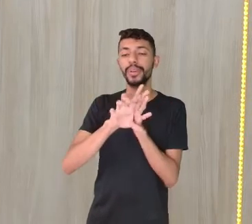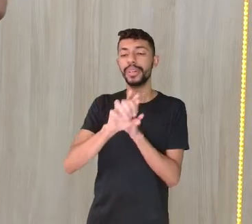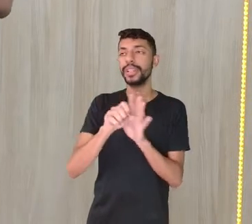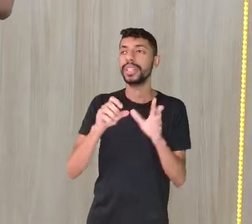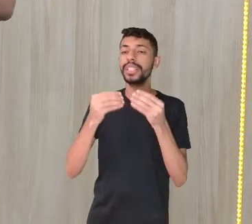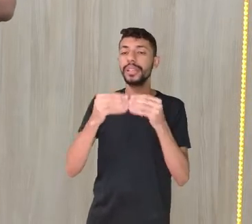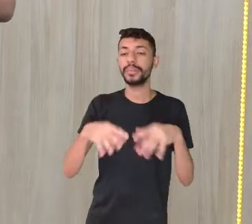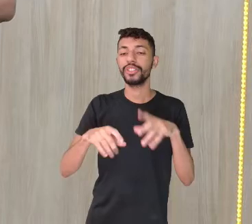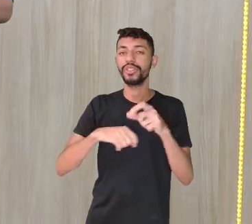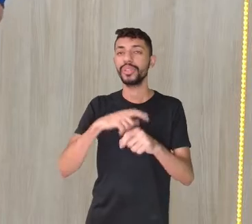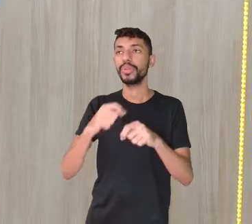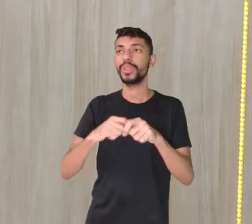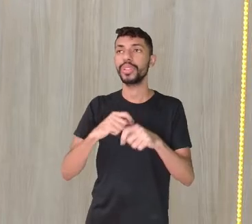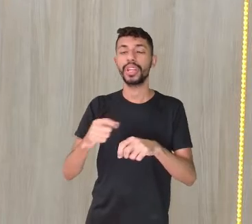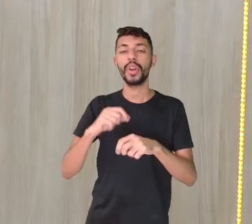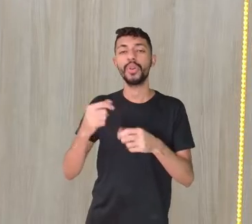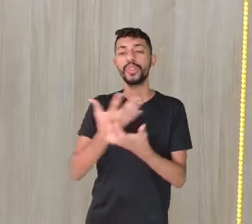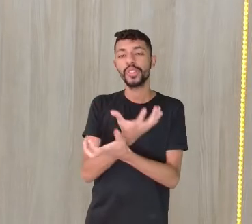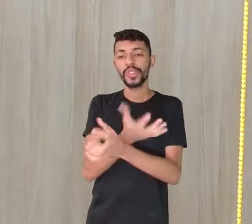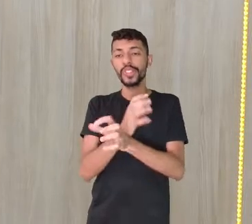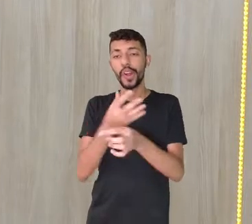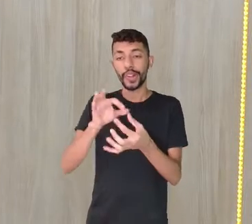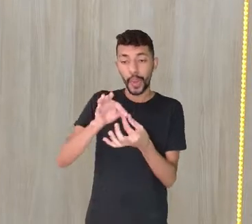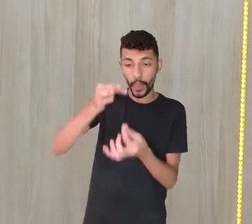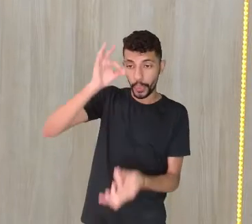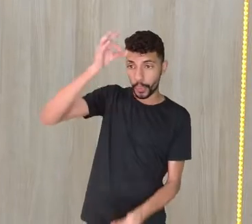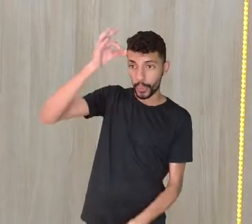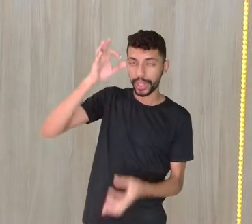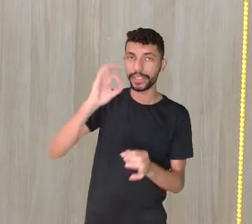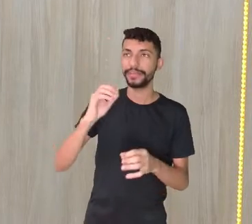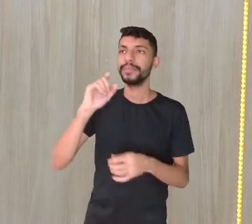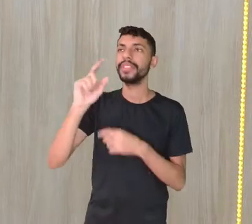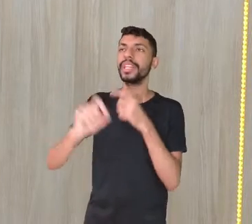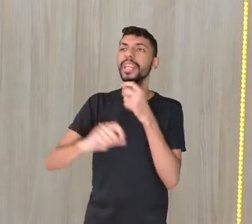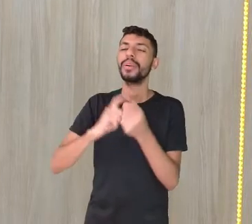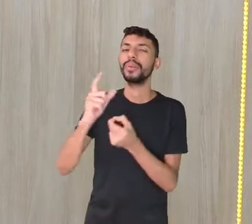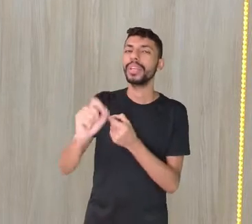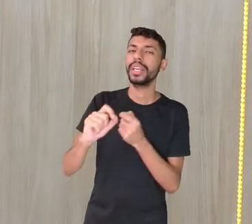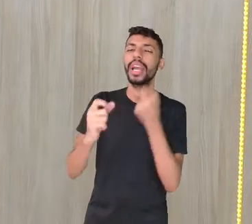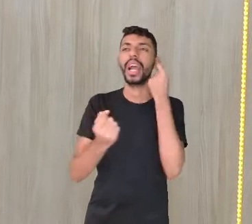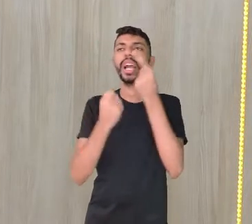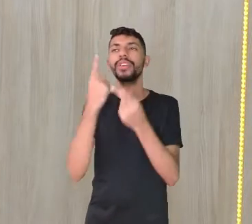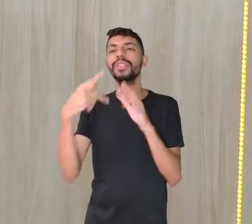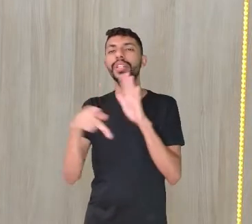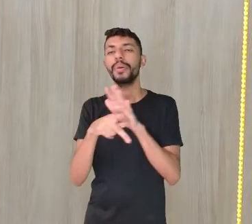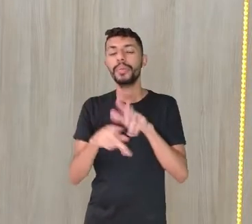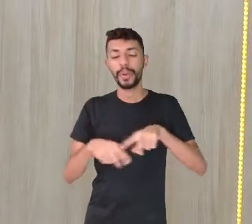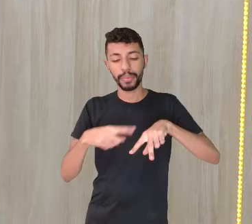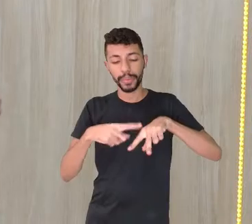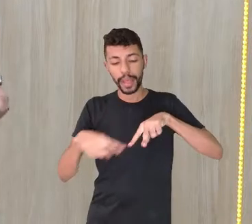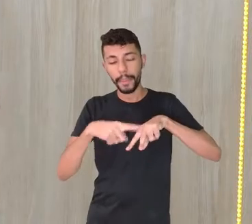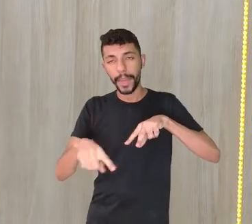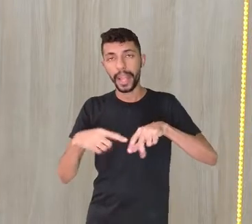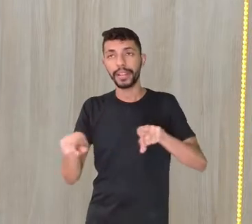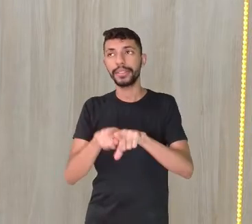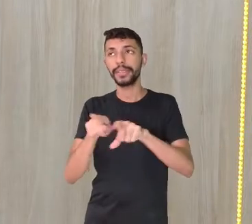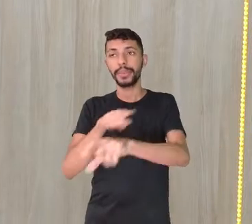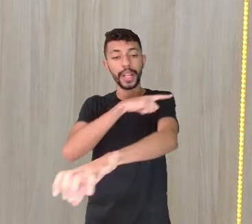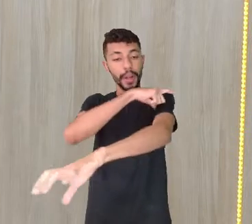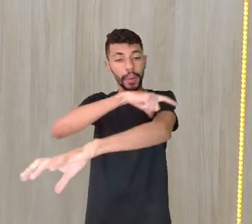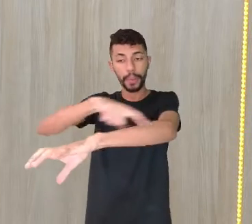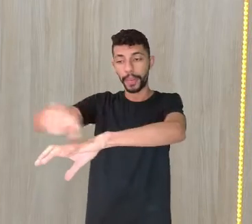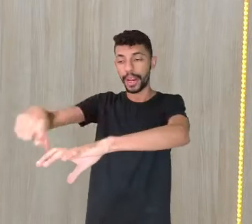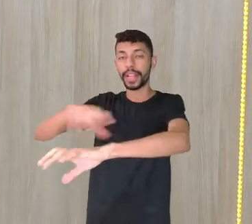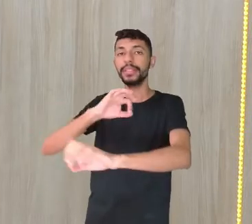os ossos longos. E aí a gente vai ver que muitas vezes são os ossos, né, da perna, do braço, às vezes esse